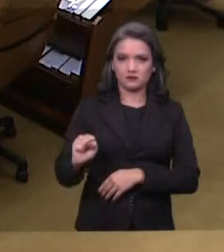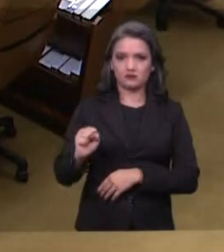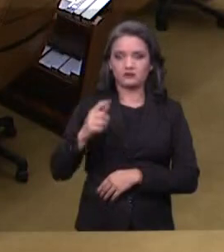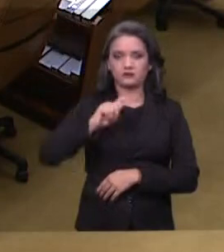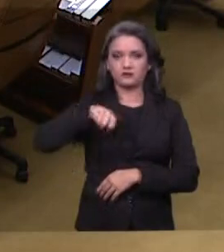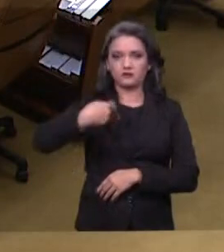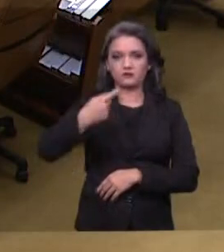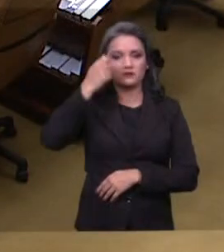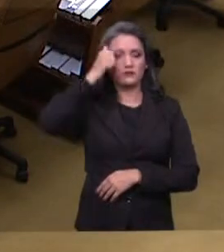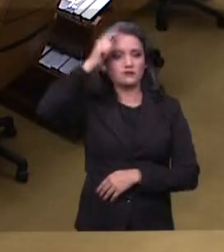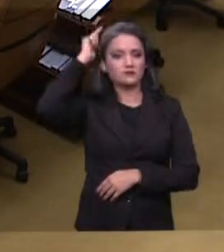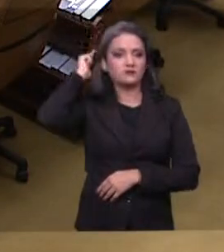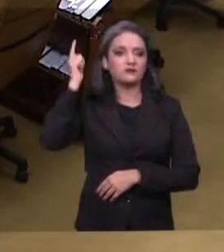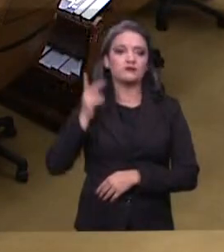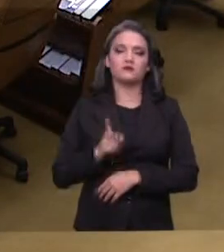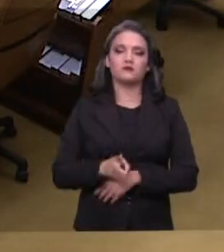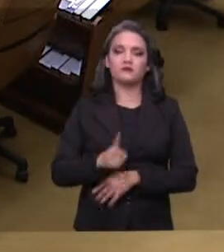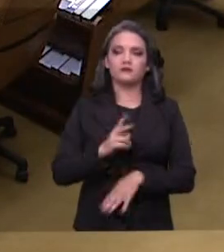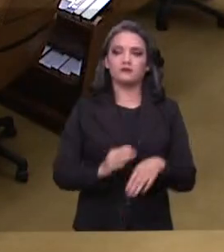Obrigado, presidente.